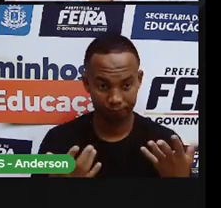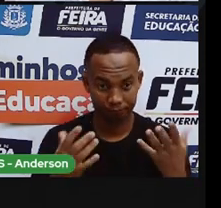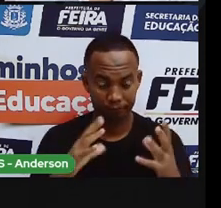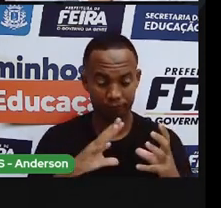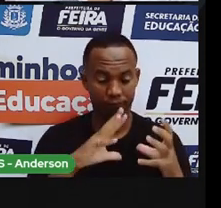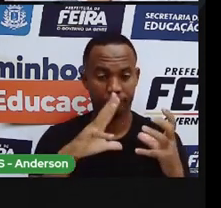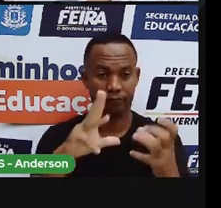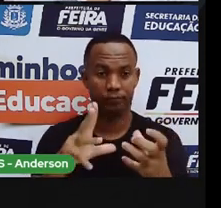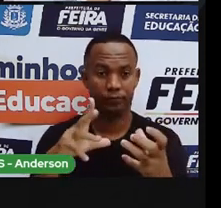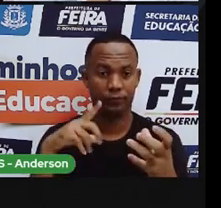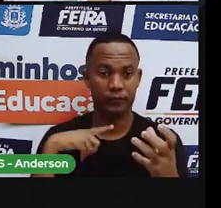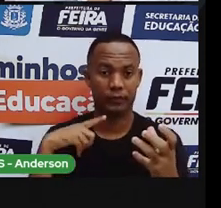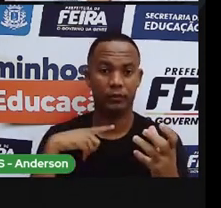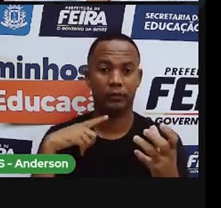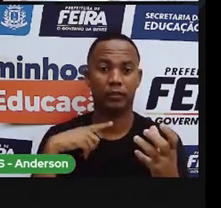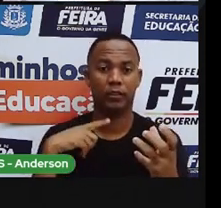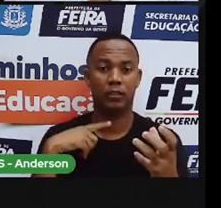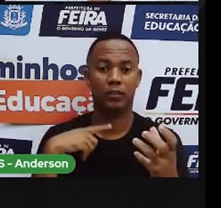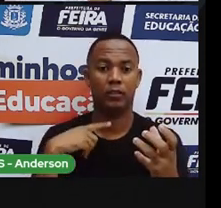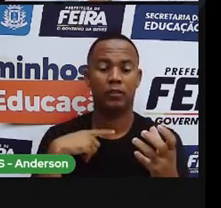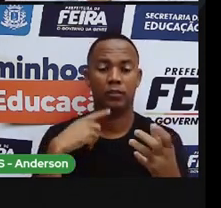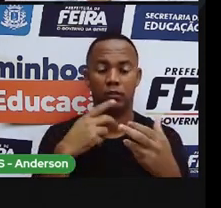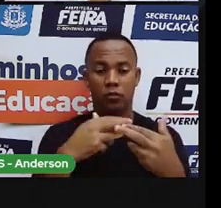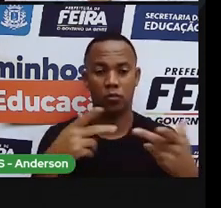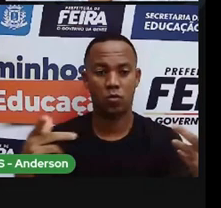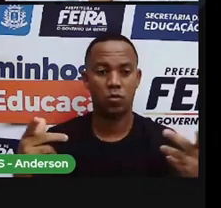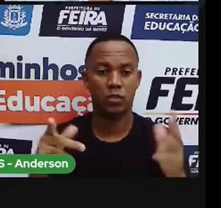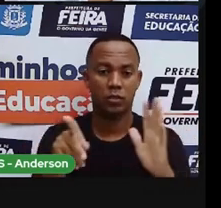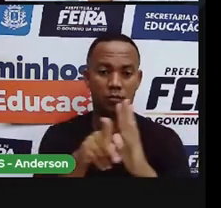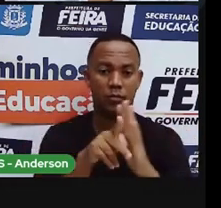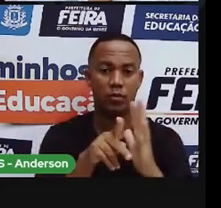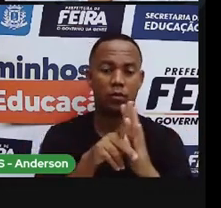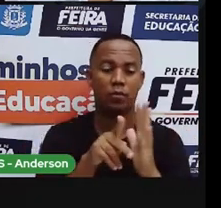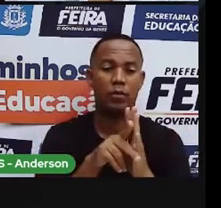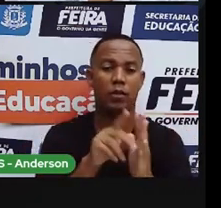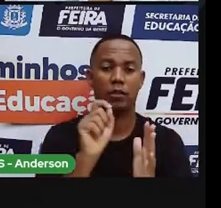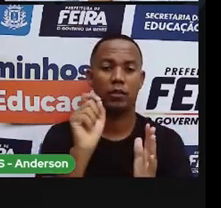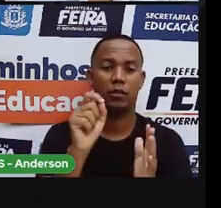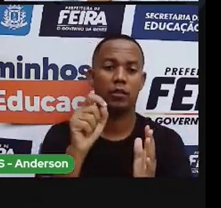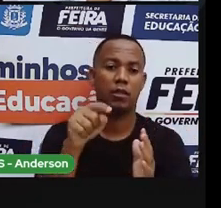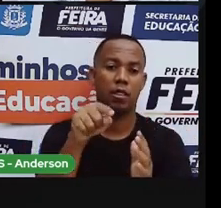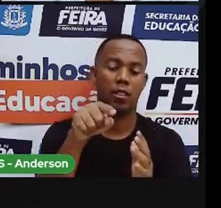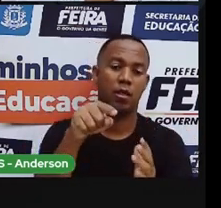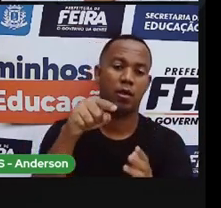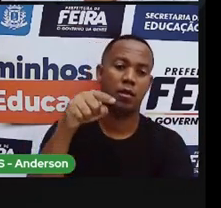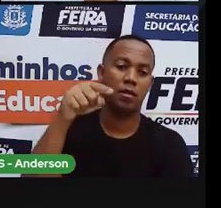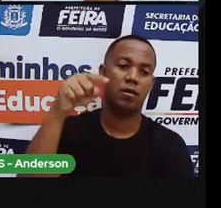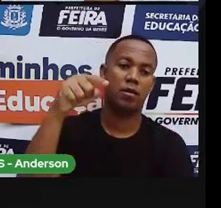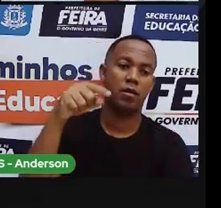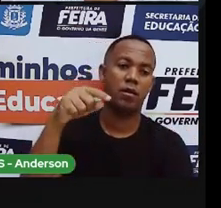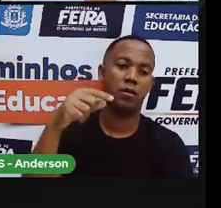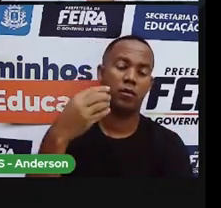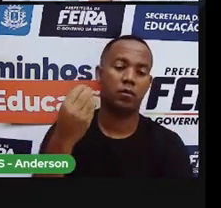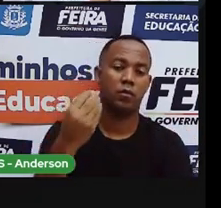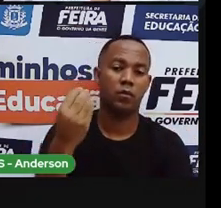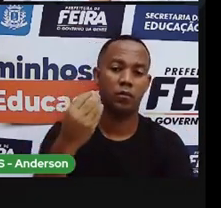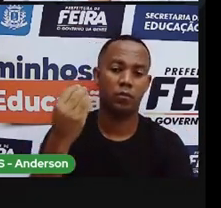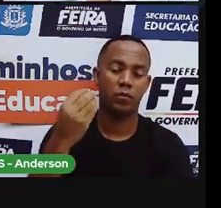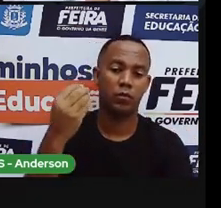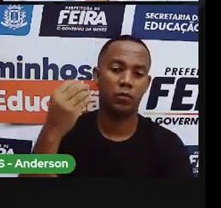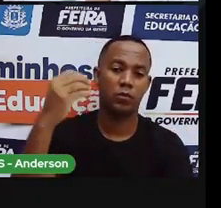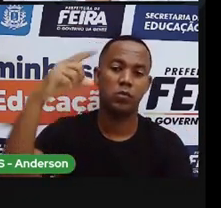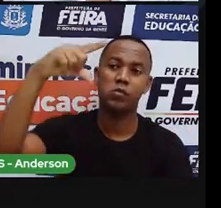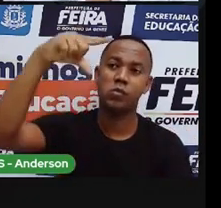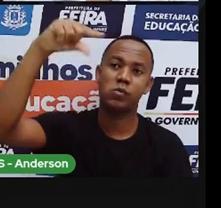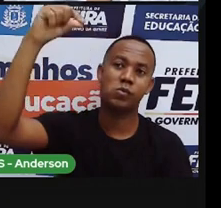possui um satélite natural. Alguém imagina quem é o satélite natural da Lua? Da Lua? Ah, para mim entregou. Quem é o